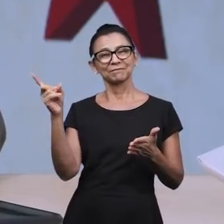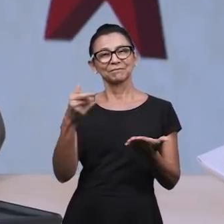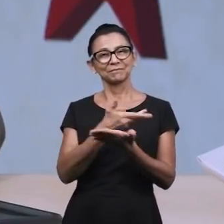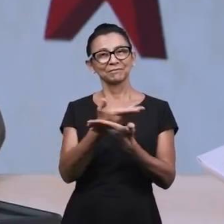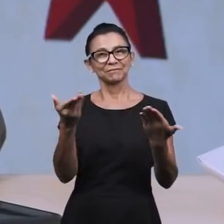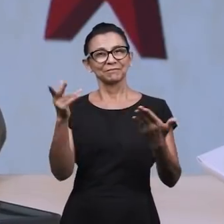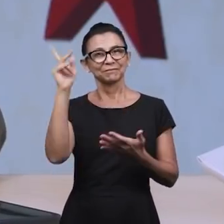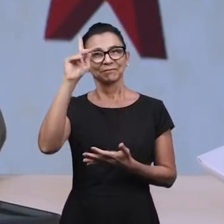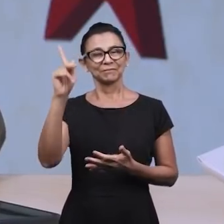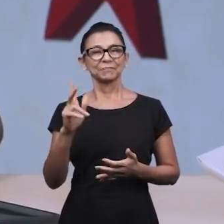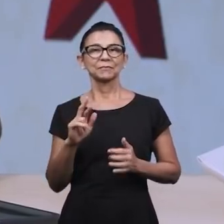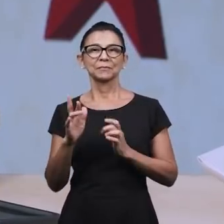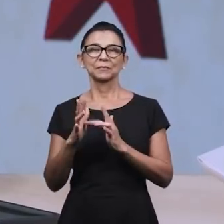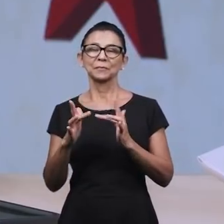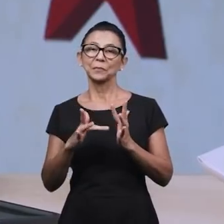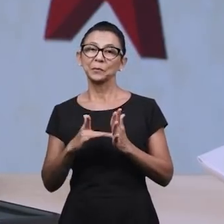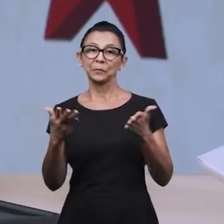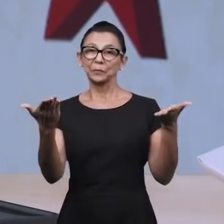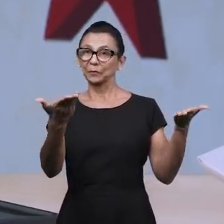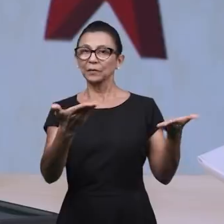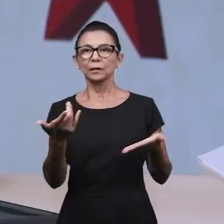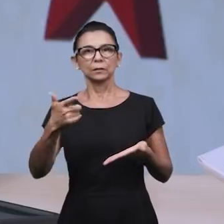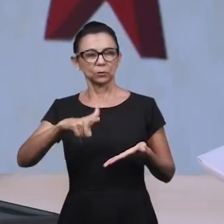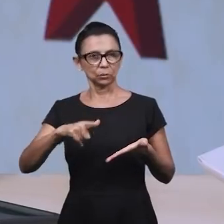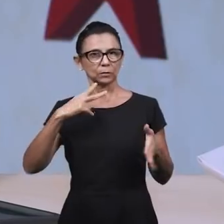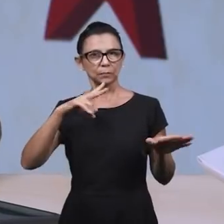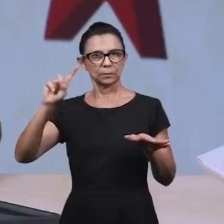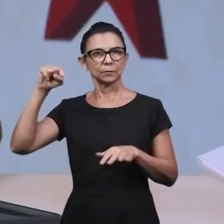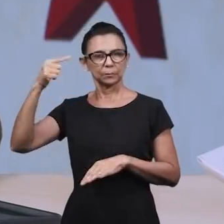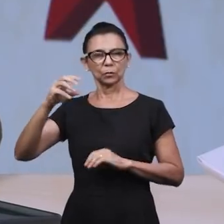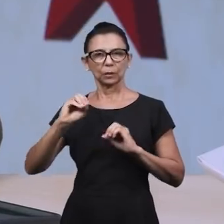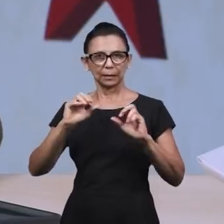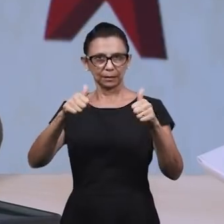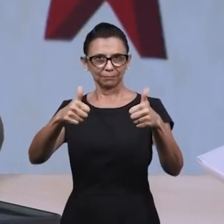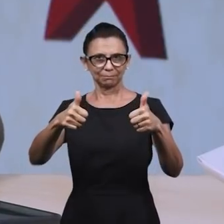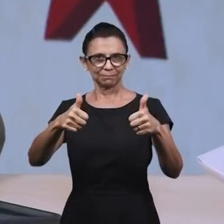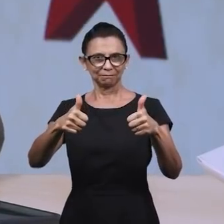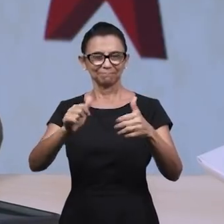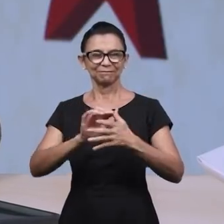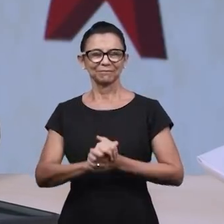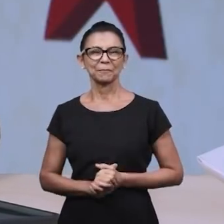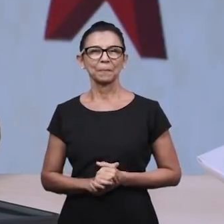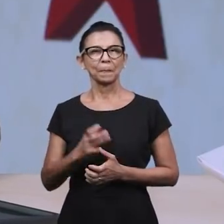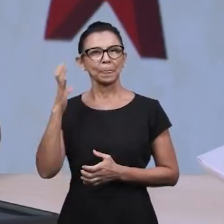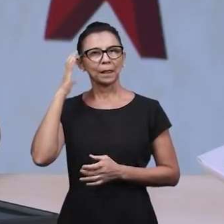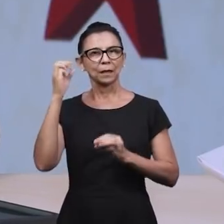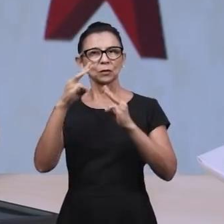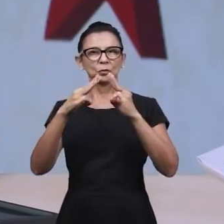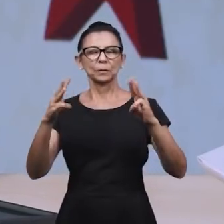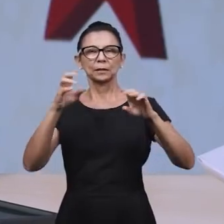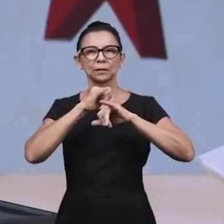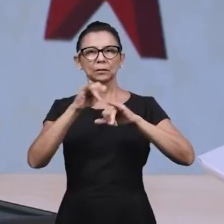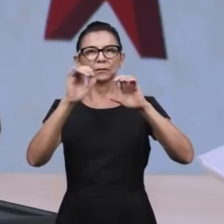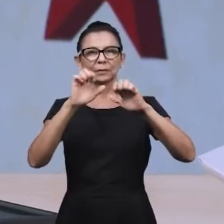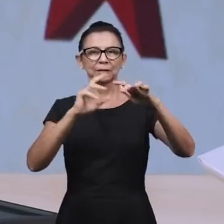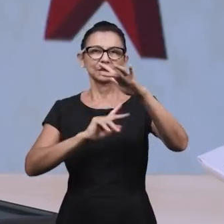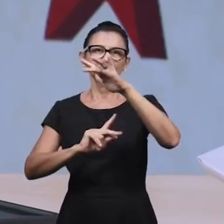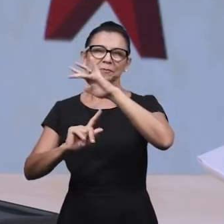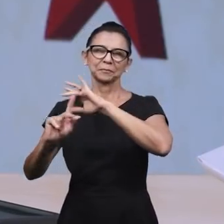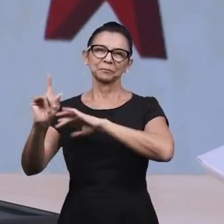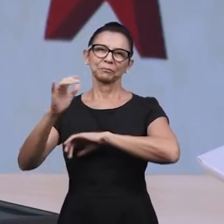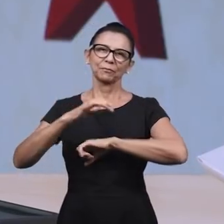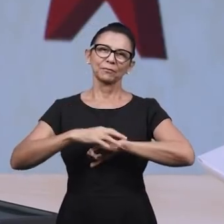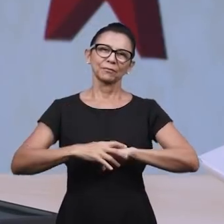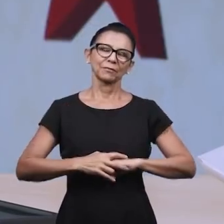você com a paz do Senhor Jesus, faz o convite para estarmos juntos na próxima semana, tá bom? Rádio e TV Web Manaim juntas anunciando o